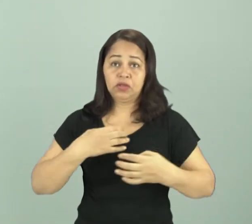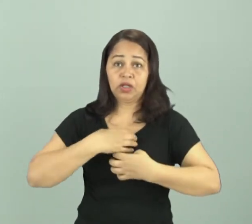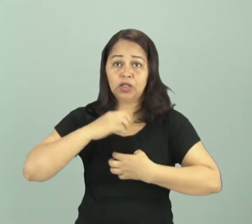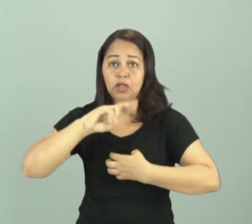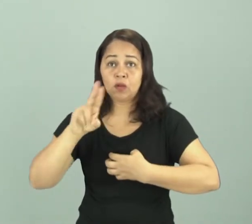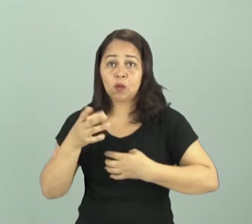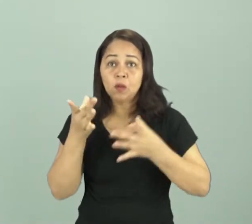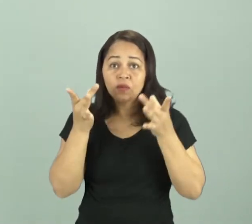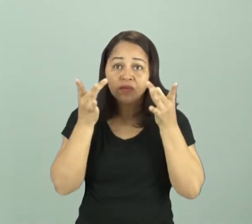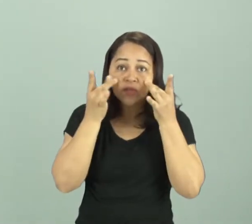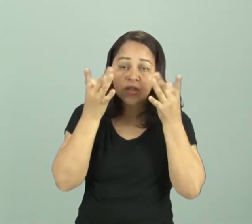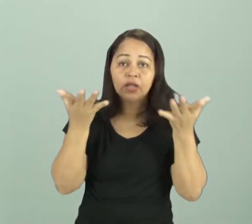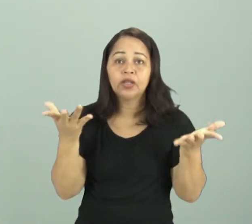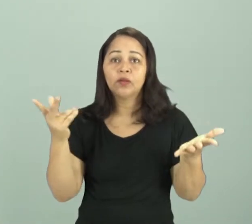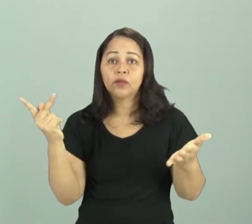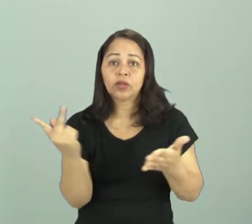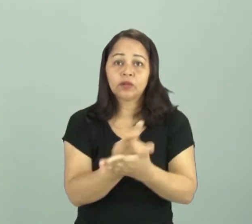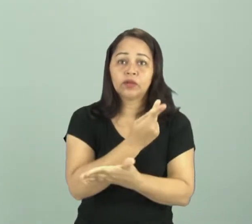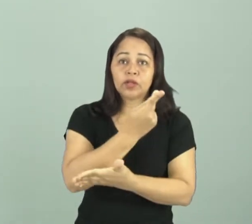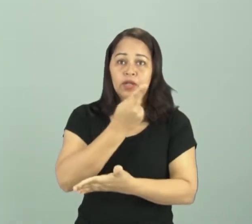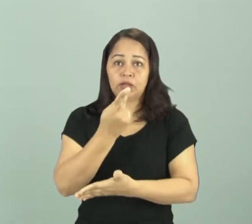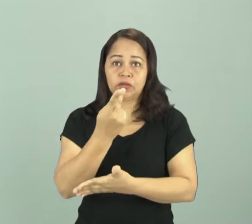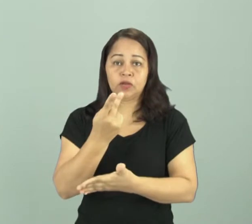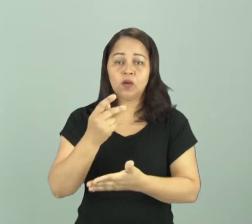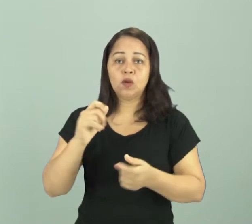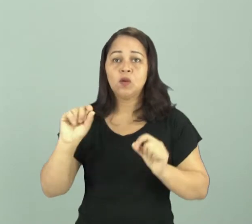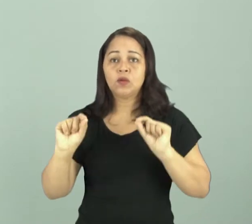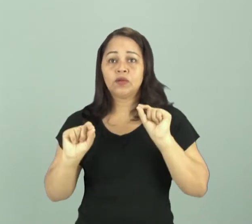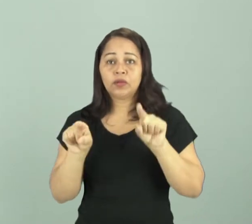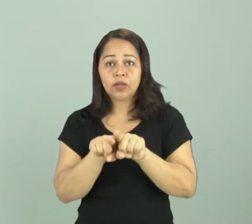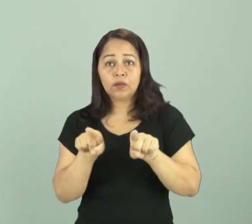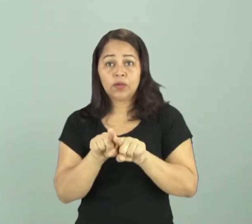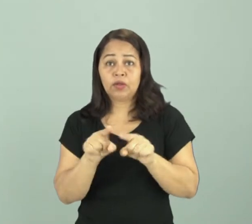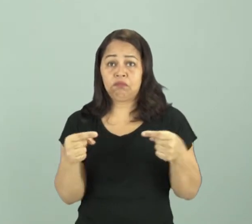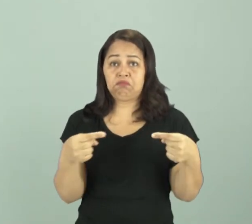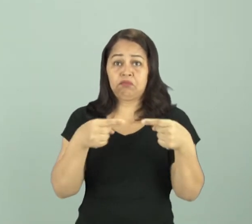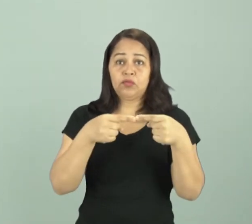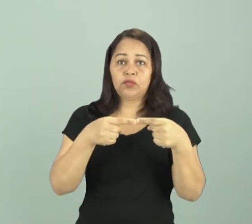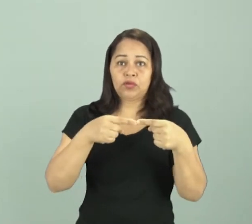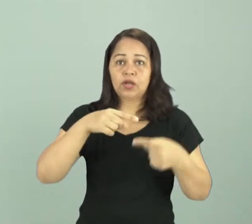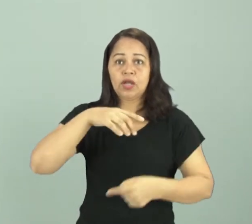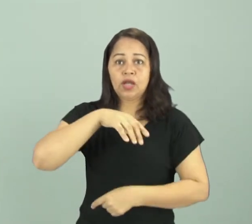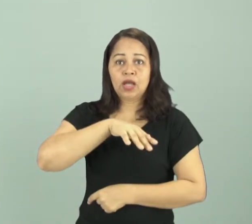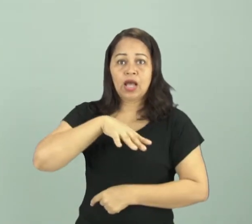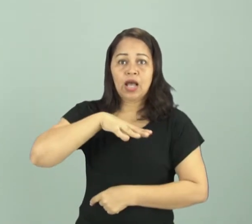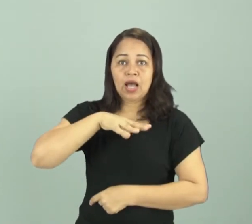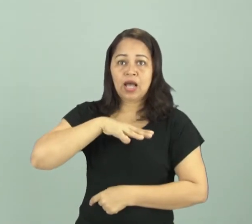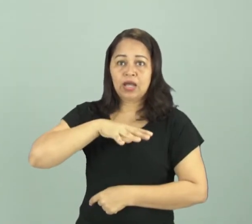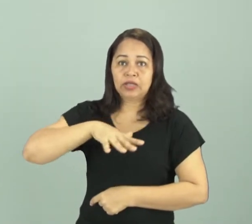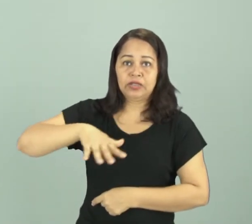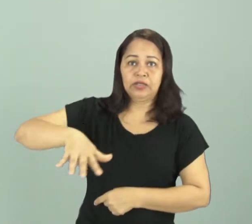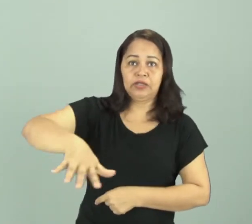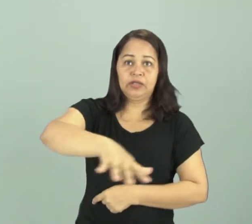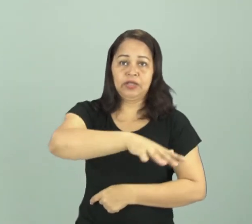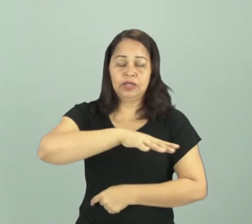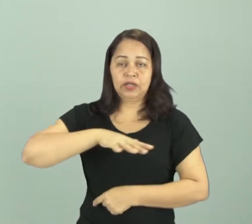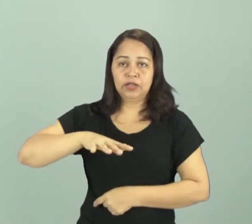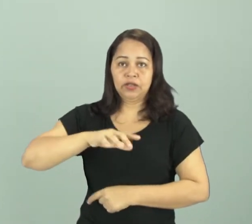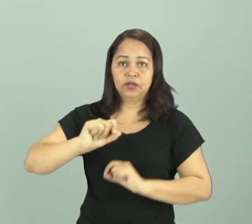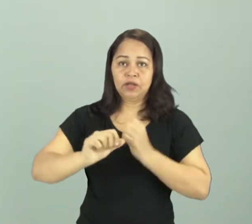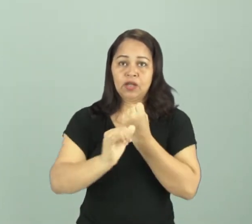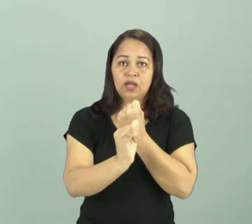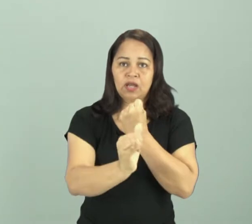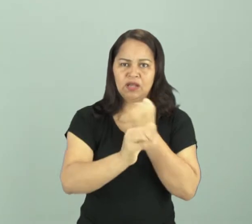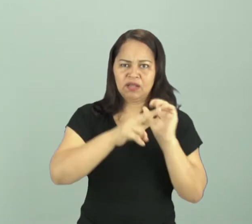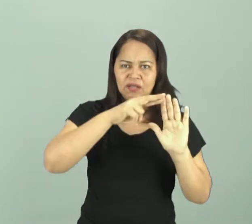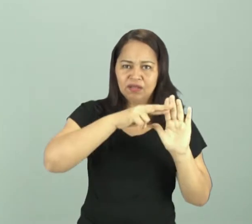Fatos que aconteceram na cidade, fatos urbanos, e não é uma regra. Porém, a crônica relata